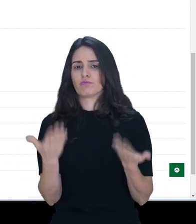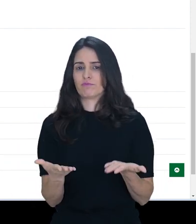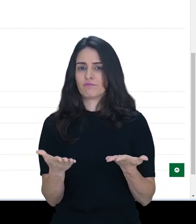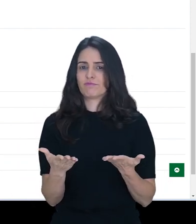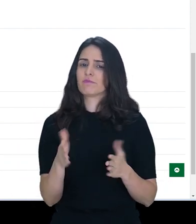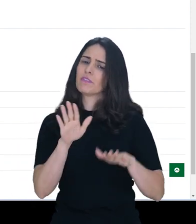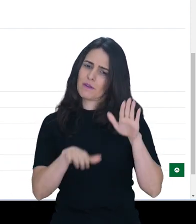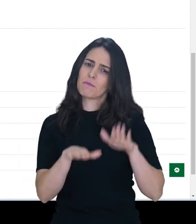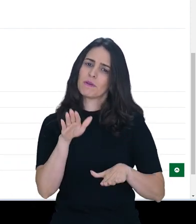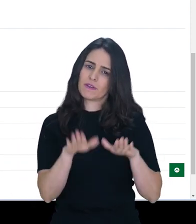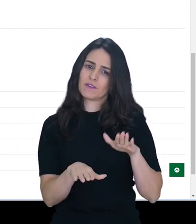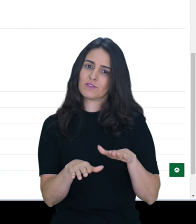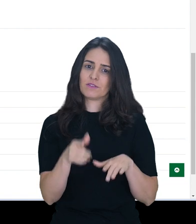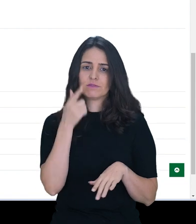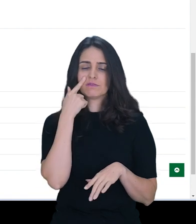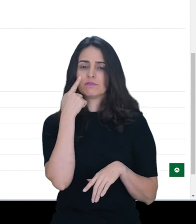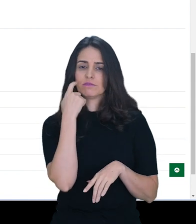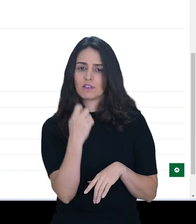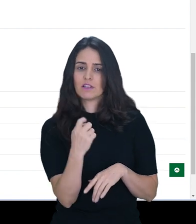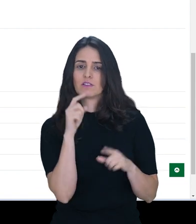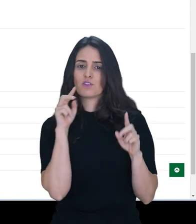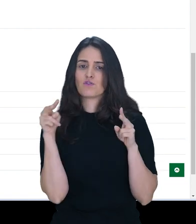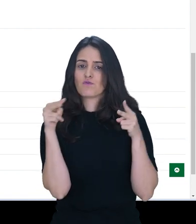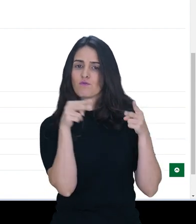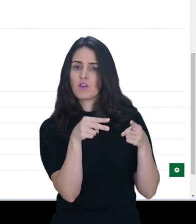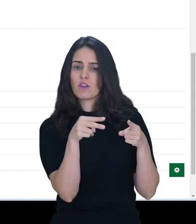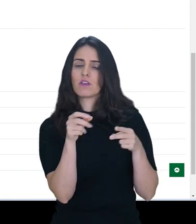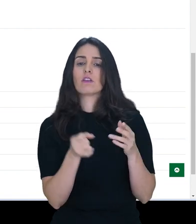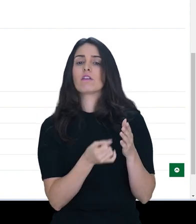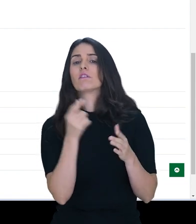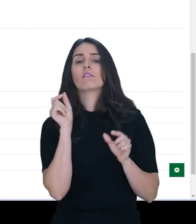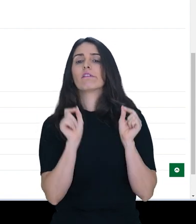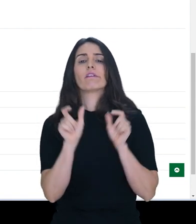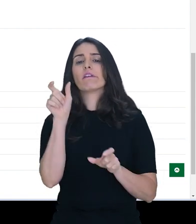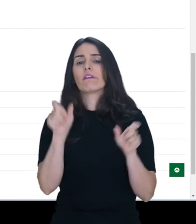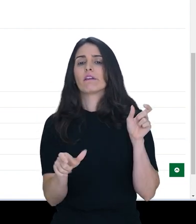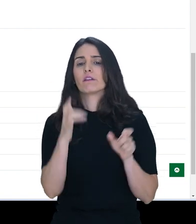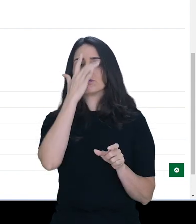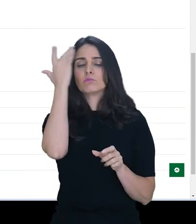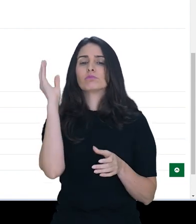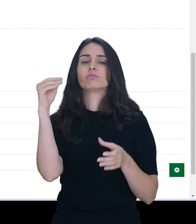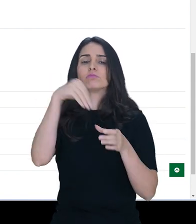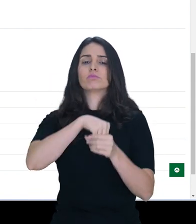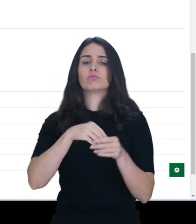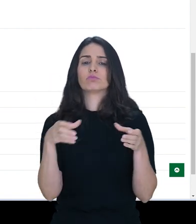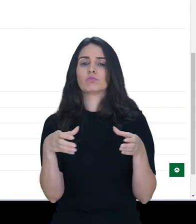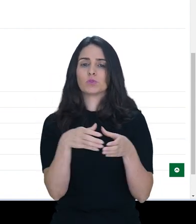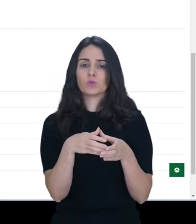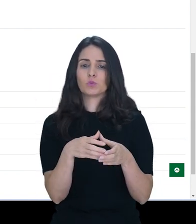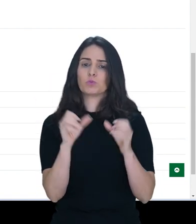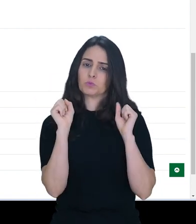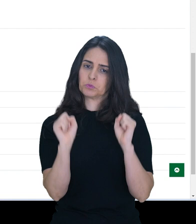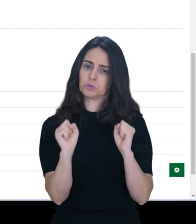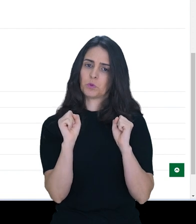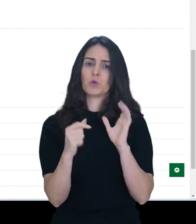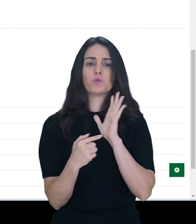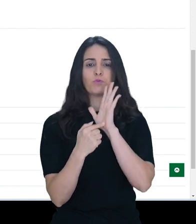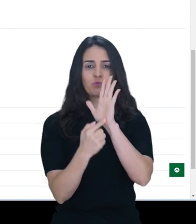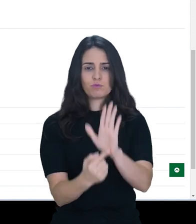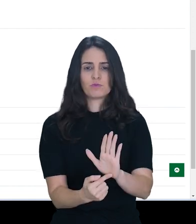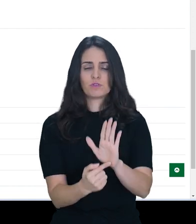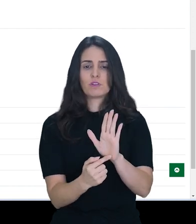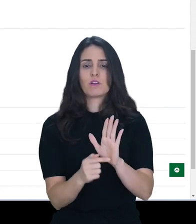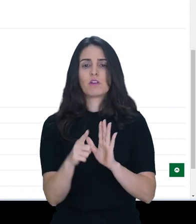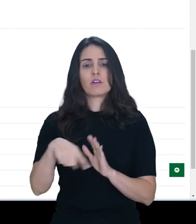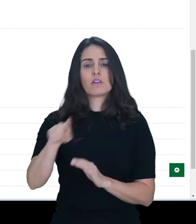caso aqui, é interessante que eles vejam, porque é uma escolha de grupo, saber quem são os colegas que estarão no seu grupo. Eu posso mostrar após